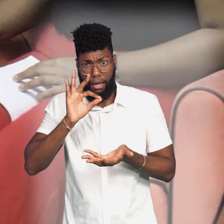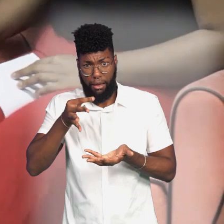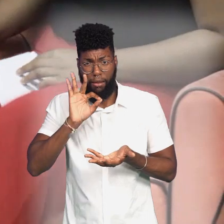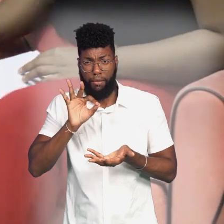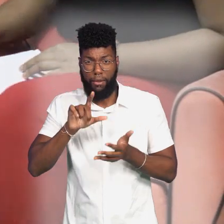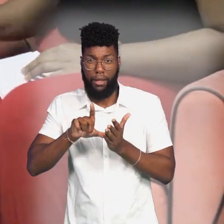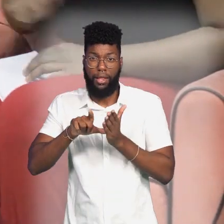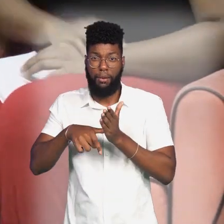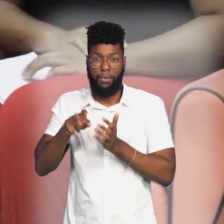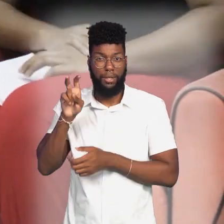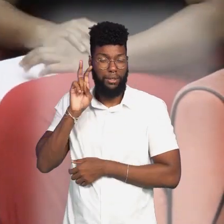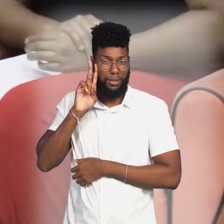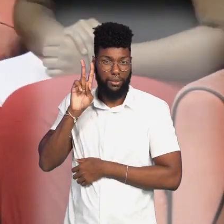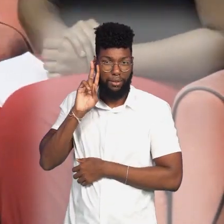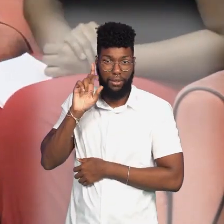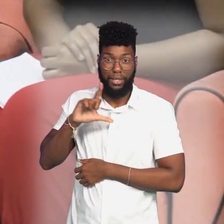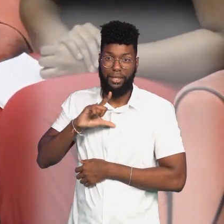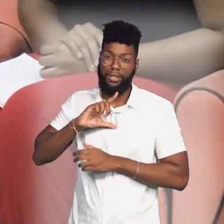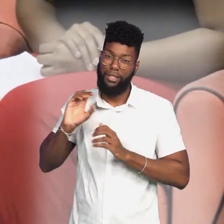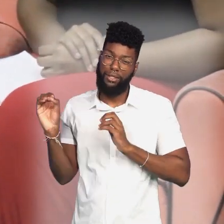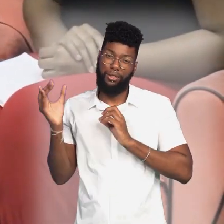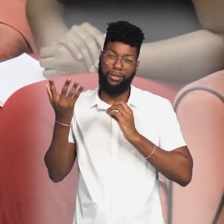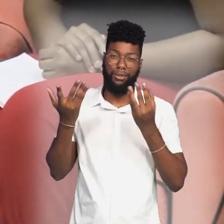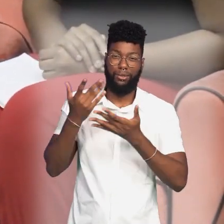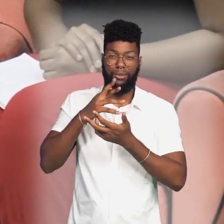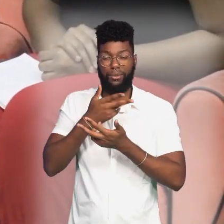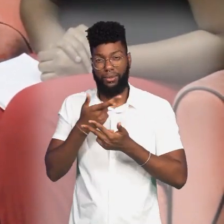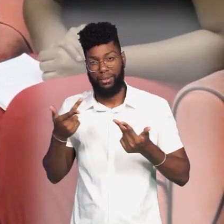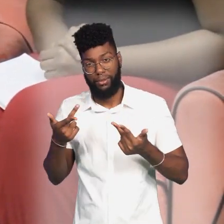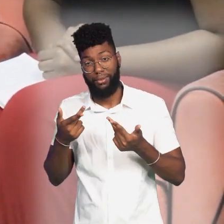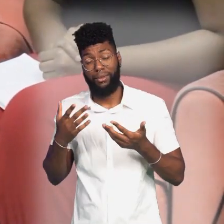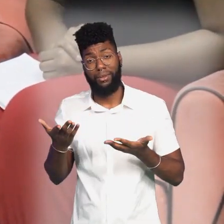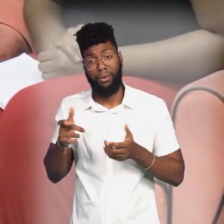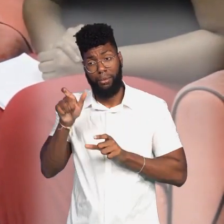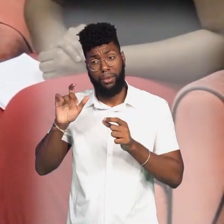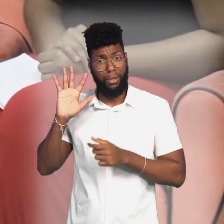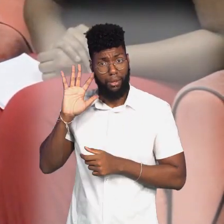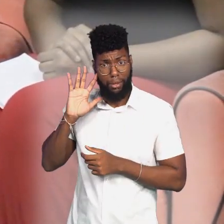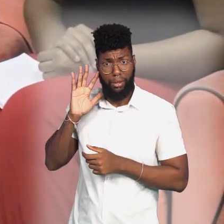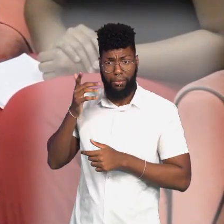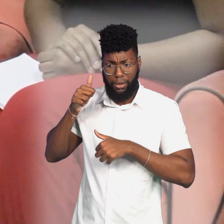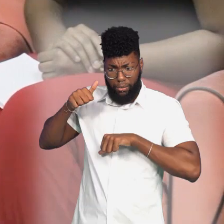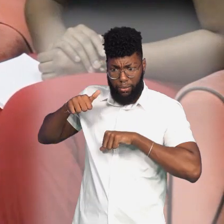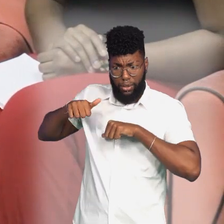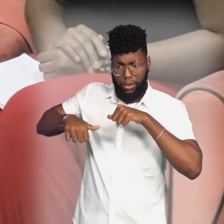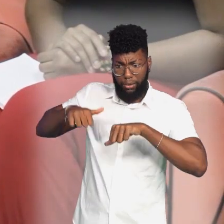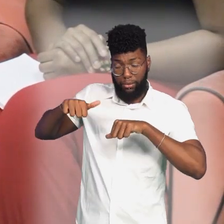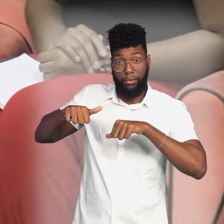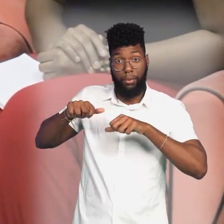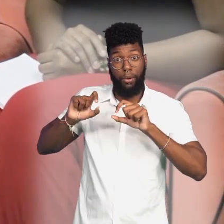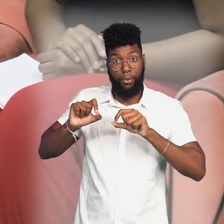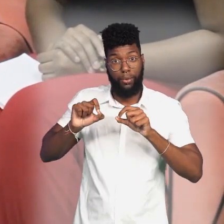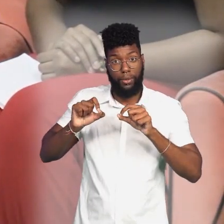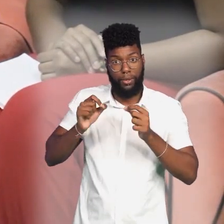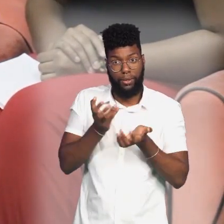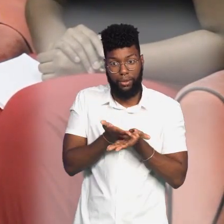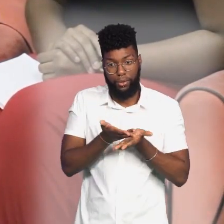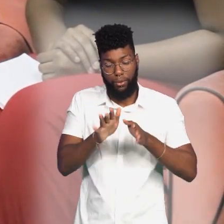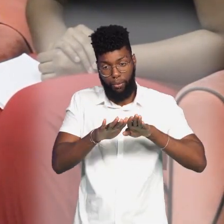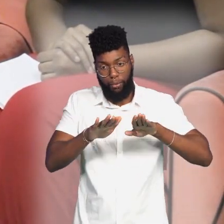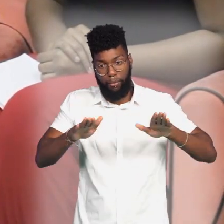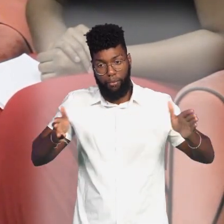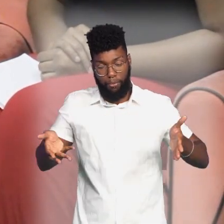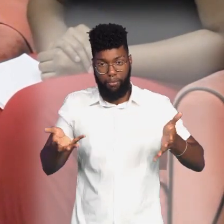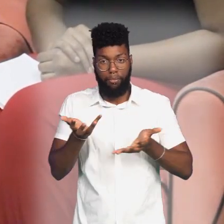segunda-feira, tinha Clube do Choro. Sim. Lembra? Aí resolveram transformar E nós entramos juntos. no buffet. Que show.